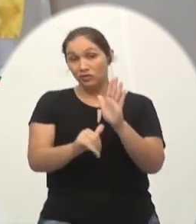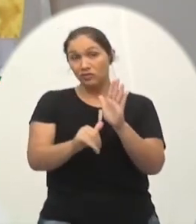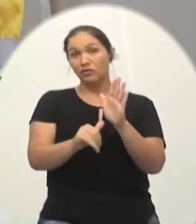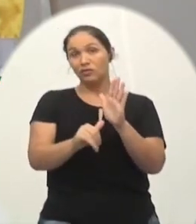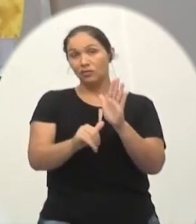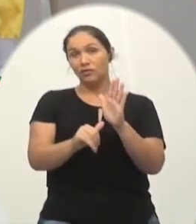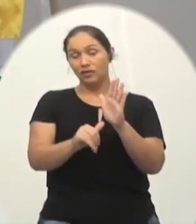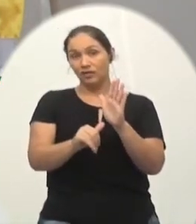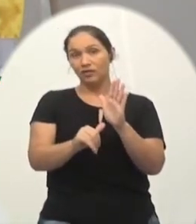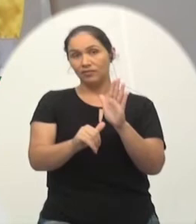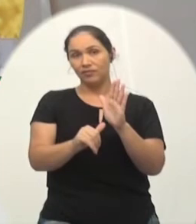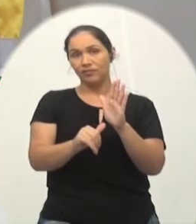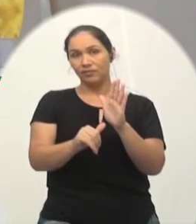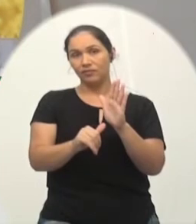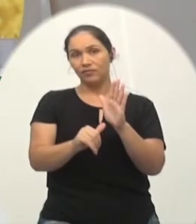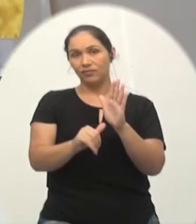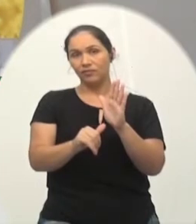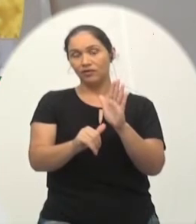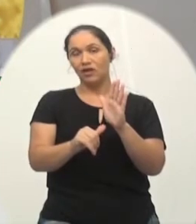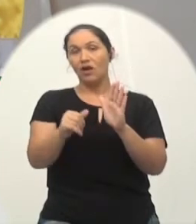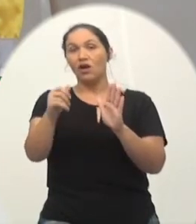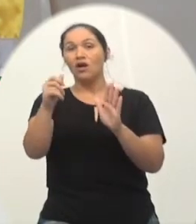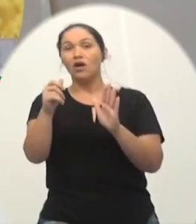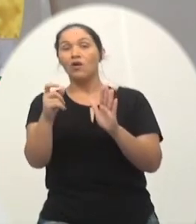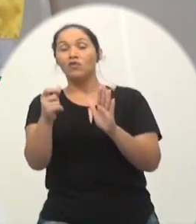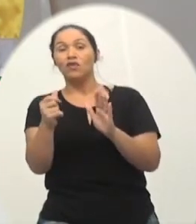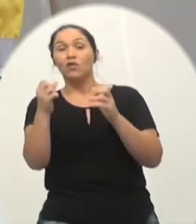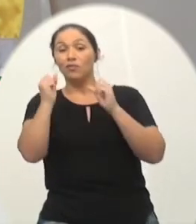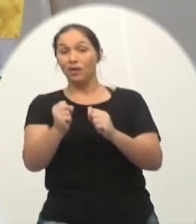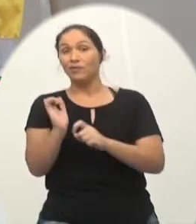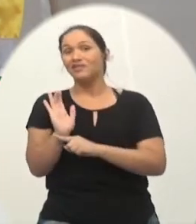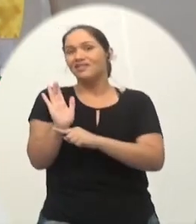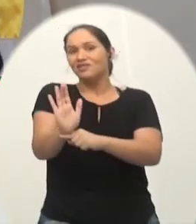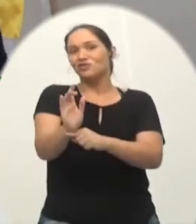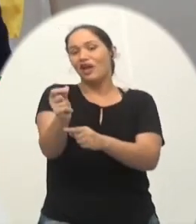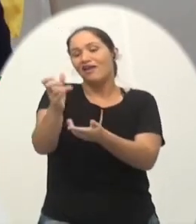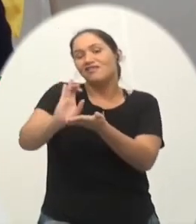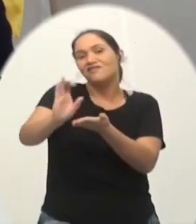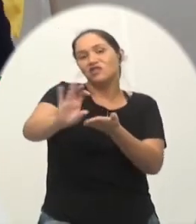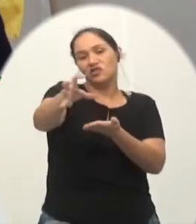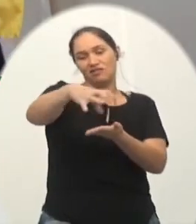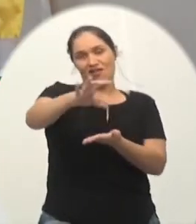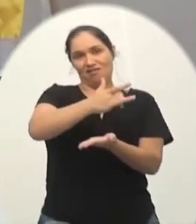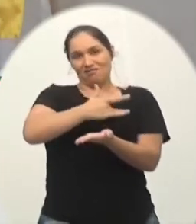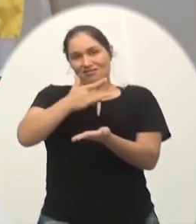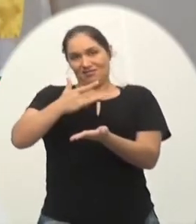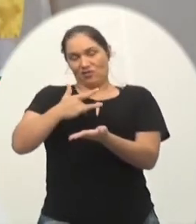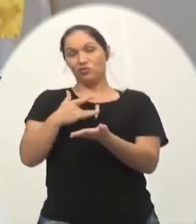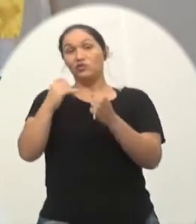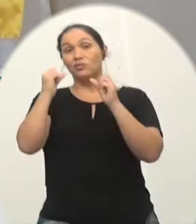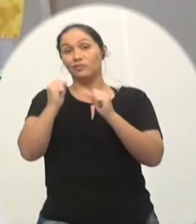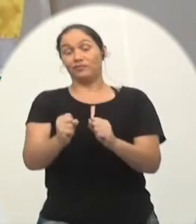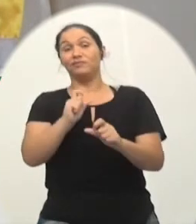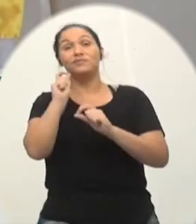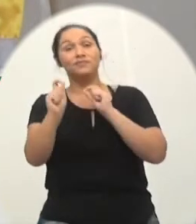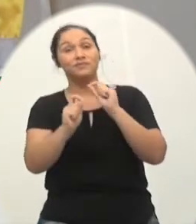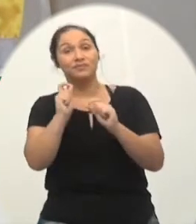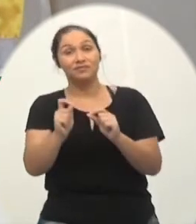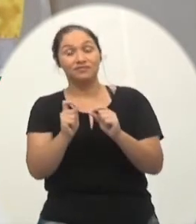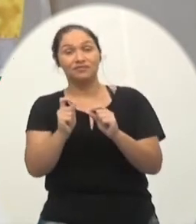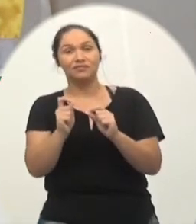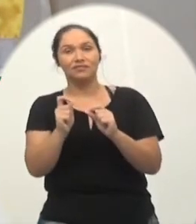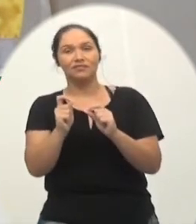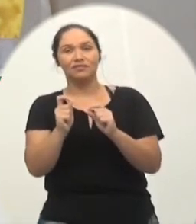continuar tirando essas pessoas da fila? Por que não? Por que a gente não levar essa proposta, de repente, ao prefeito Cléber Salvaro, que uma parte